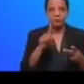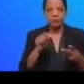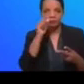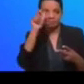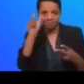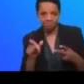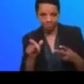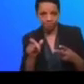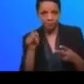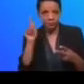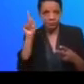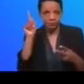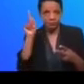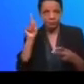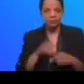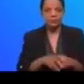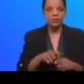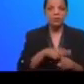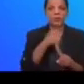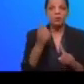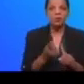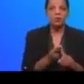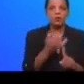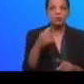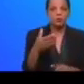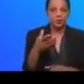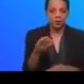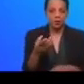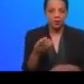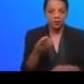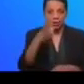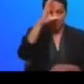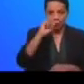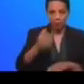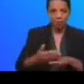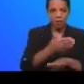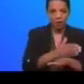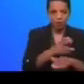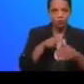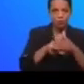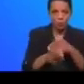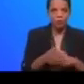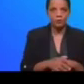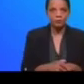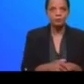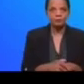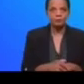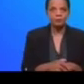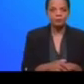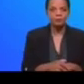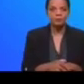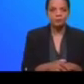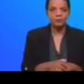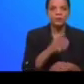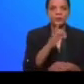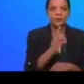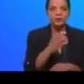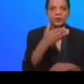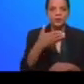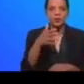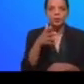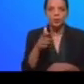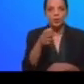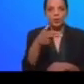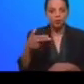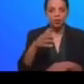Coelho. Em 2019, antes de ir para o governo, Capitão Ferreira recebeu 61 mil euros por prestação